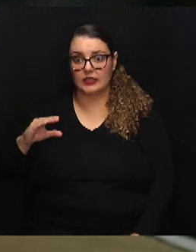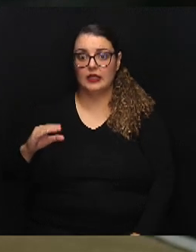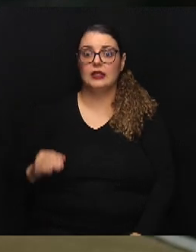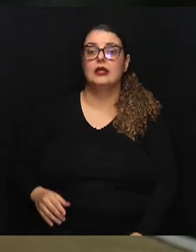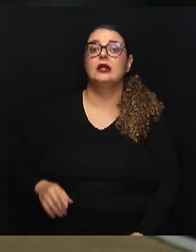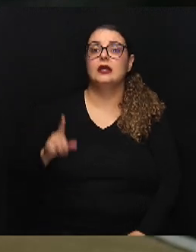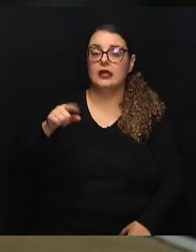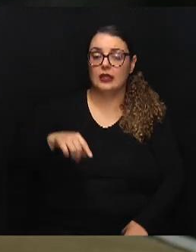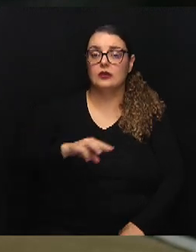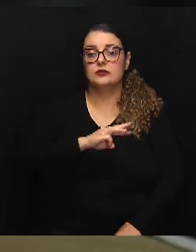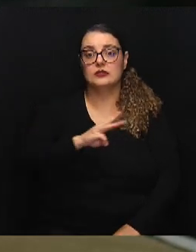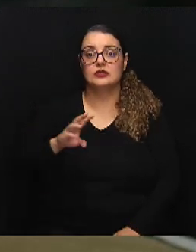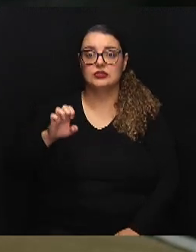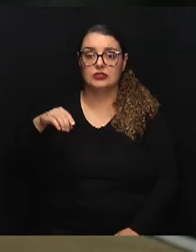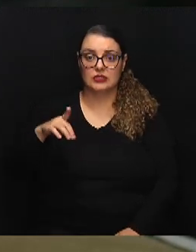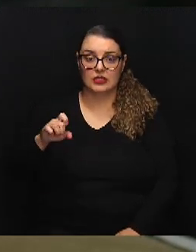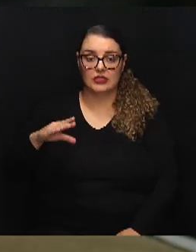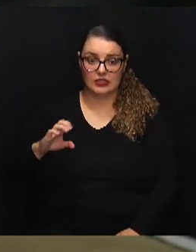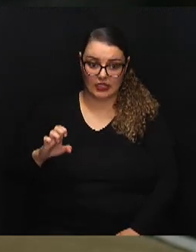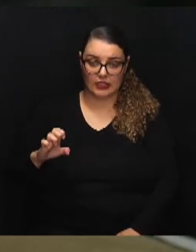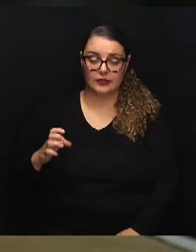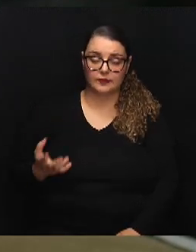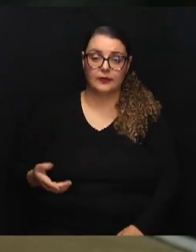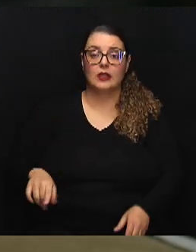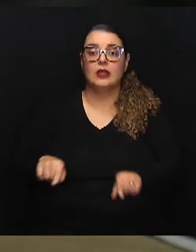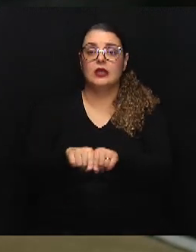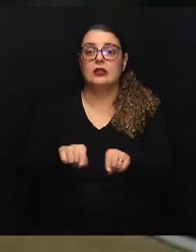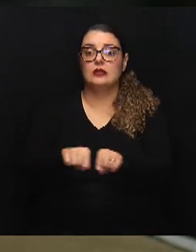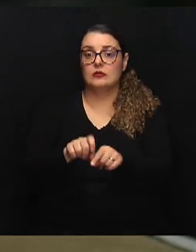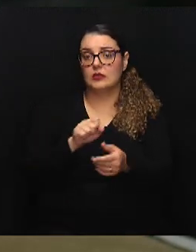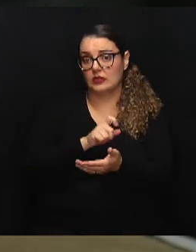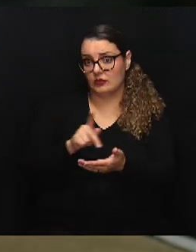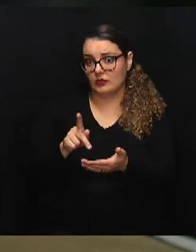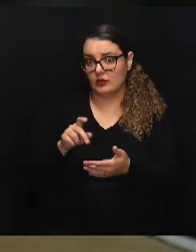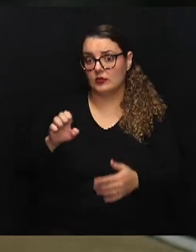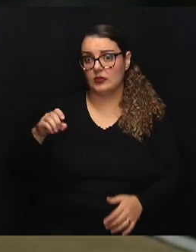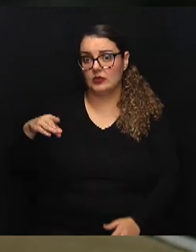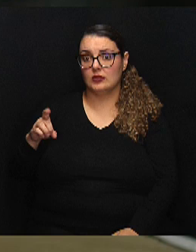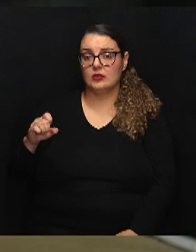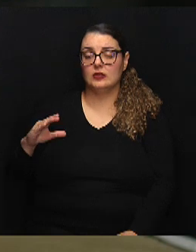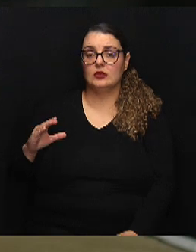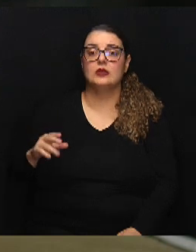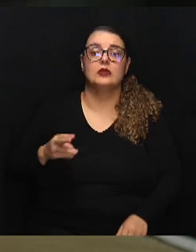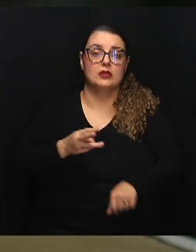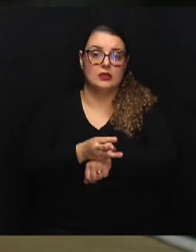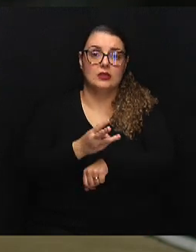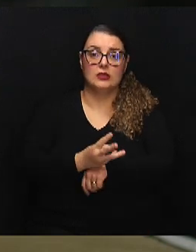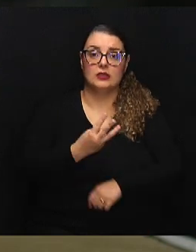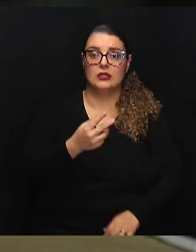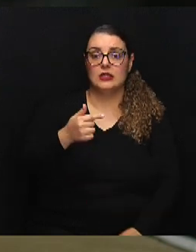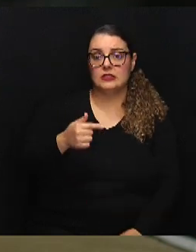portal.indec.br, aliás, /Fale Conosco, e também tem o aplicativo da INDEC e o WhatsApp